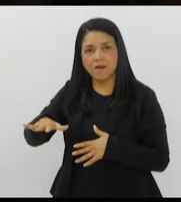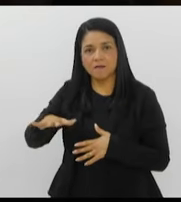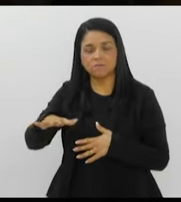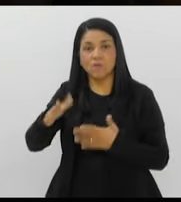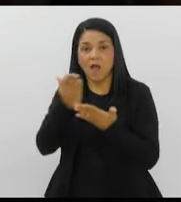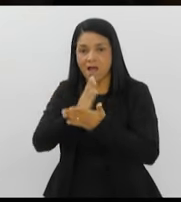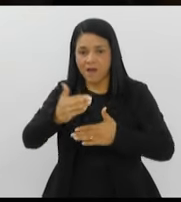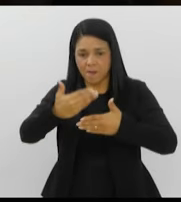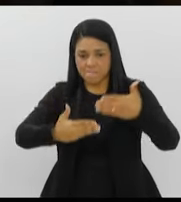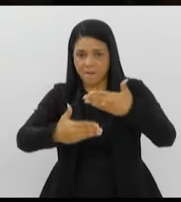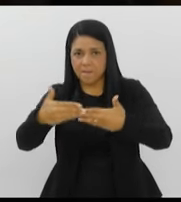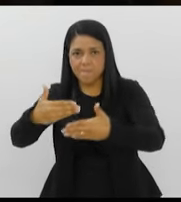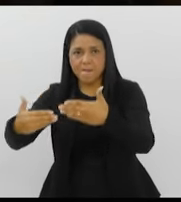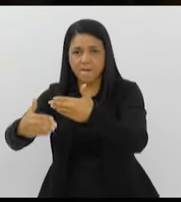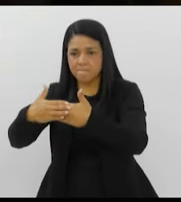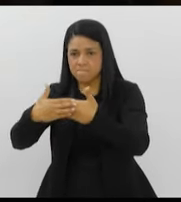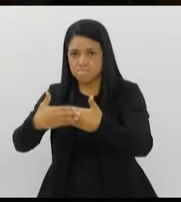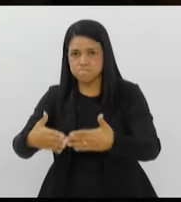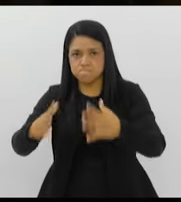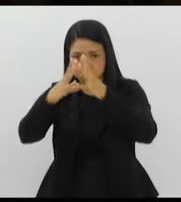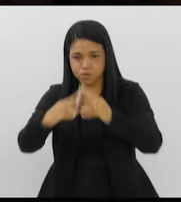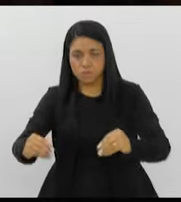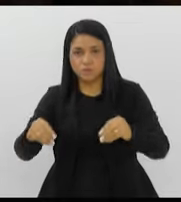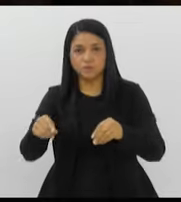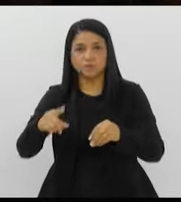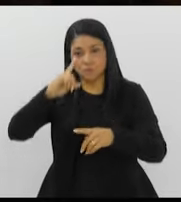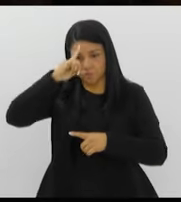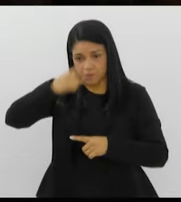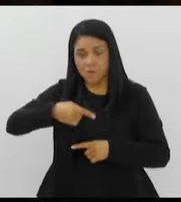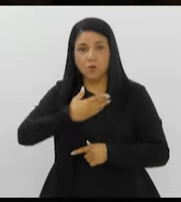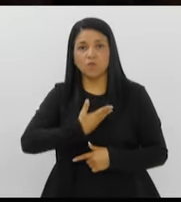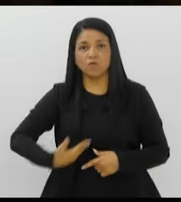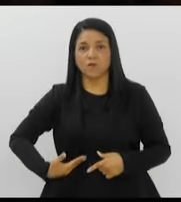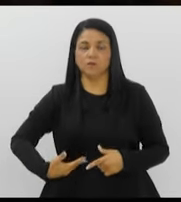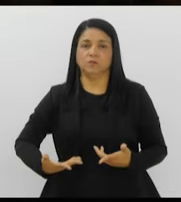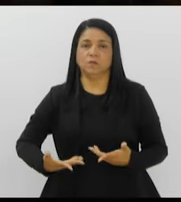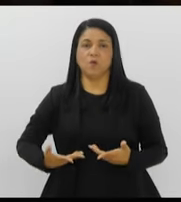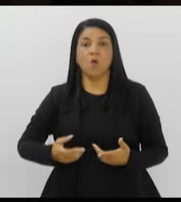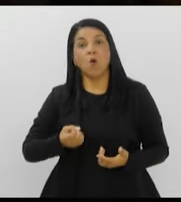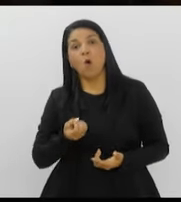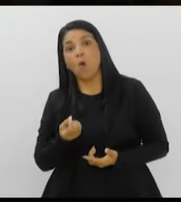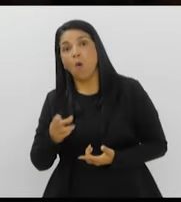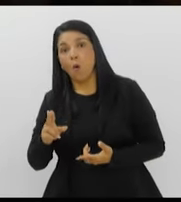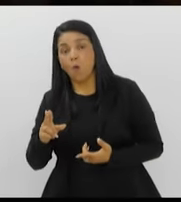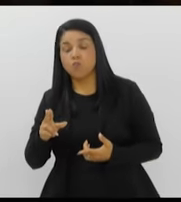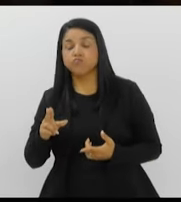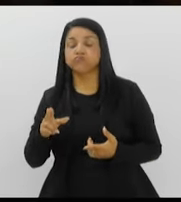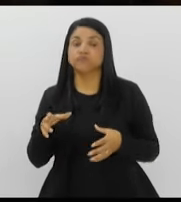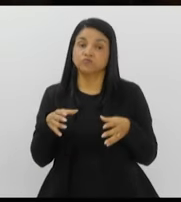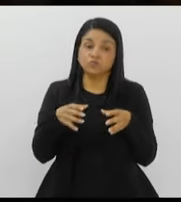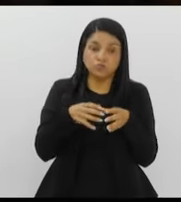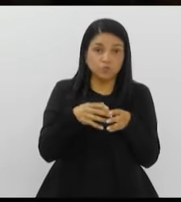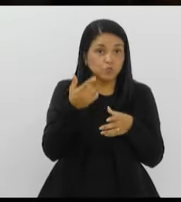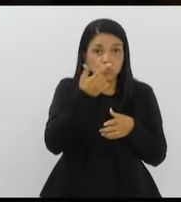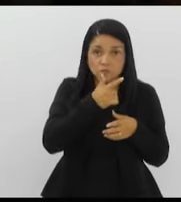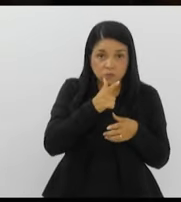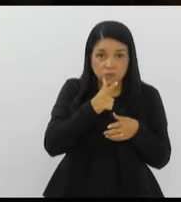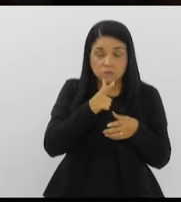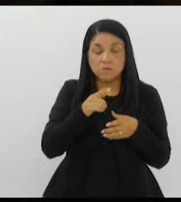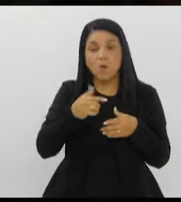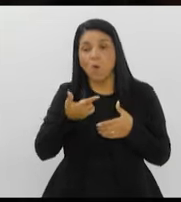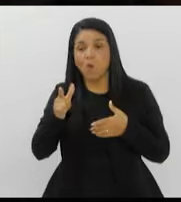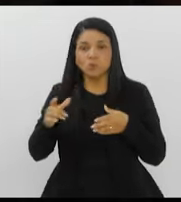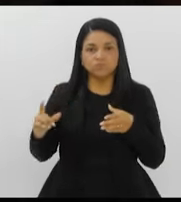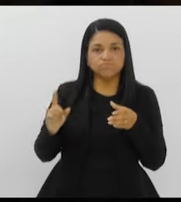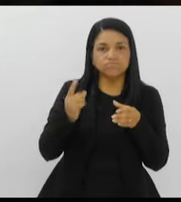barricada, por determinação do governo, ou cai e entra outro. Até que se acerte. O que não